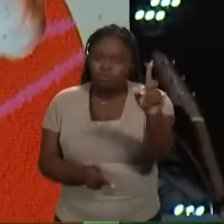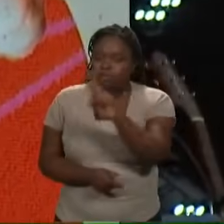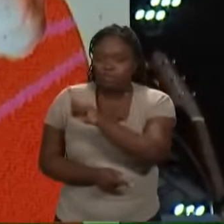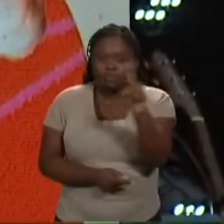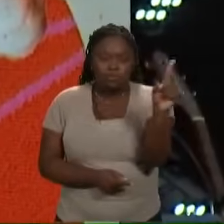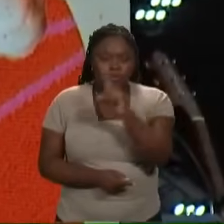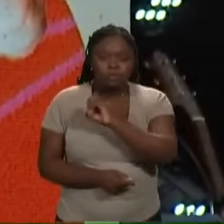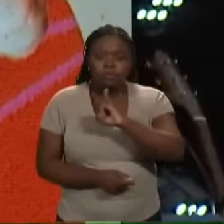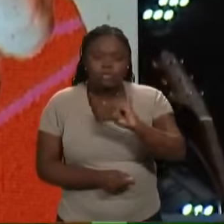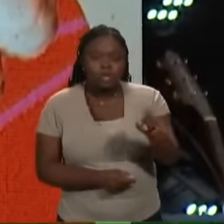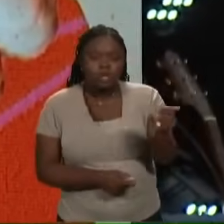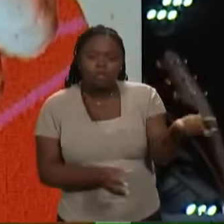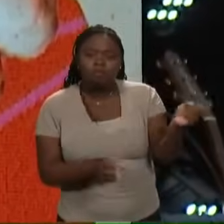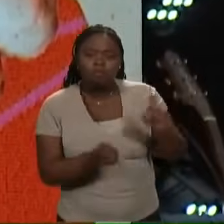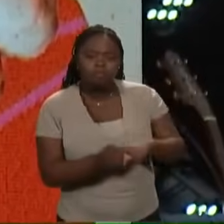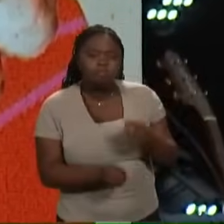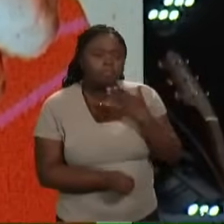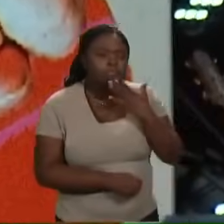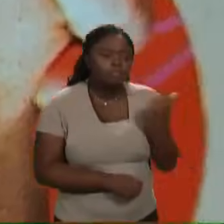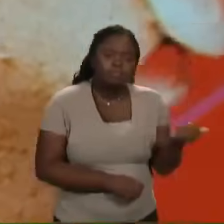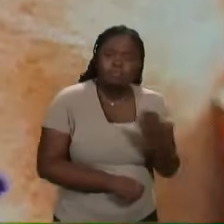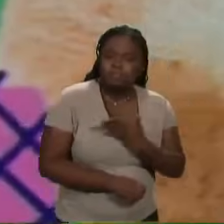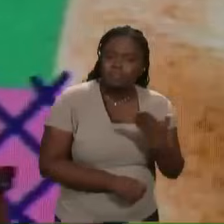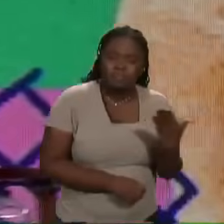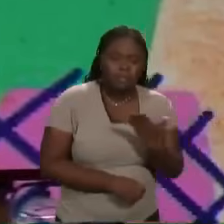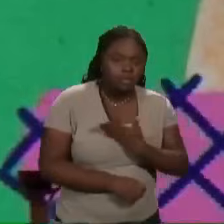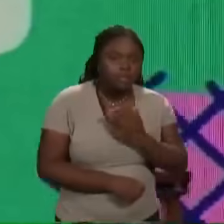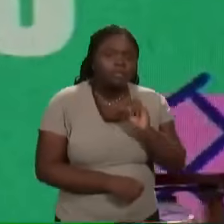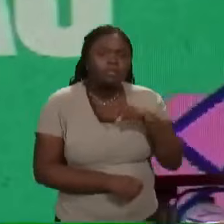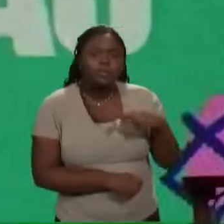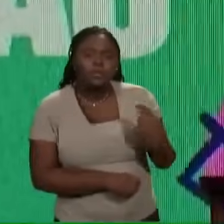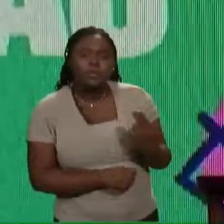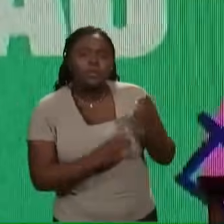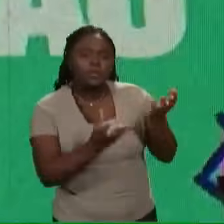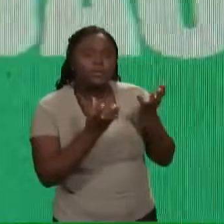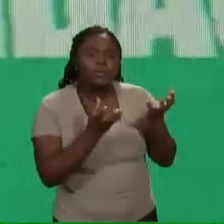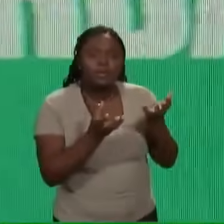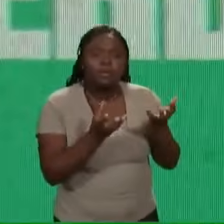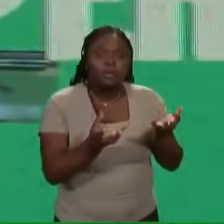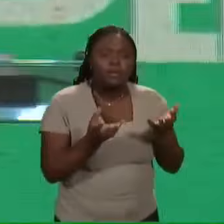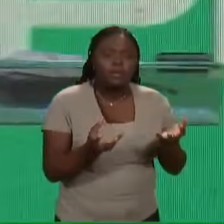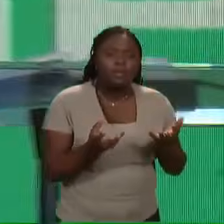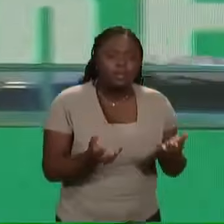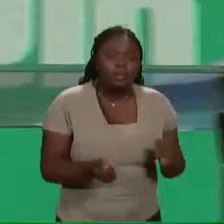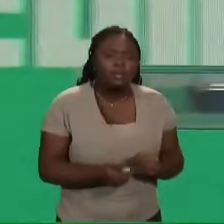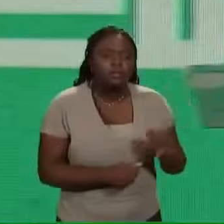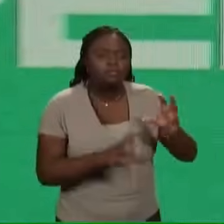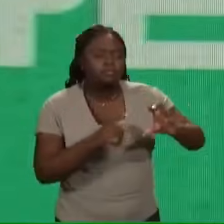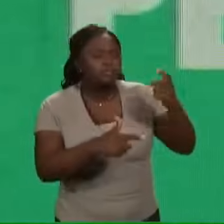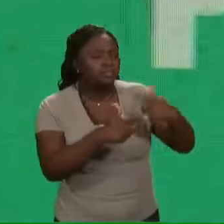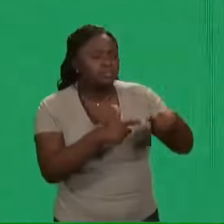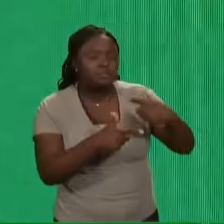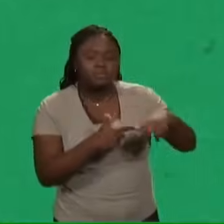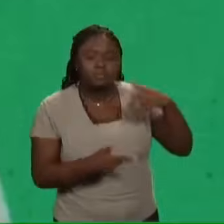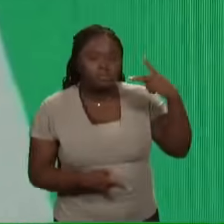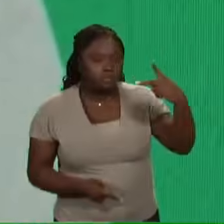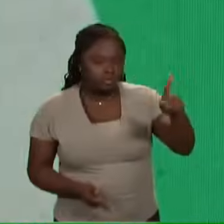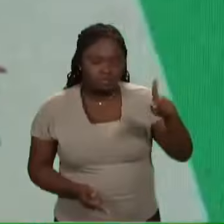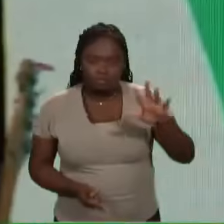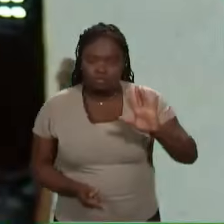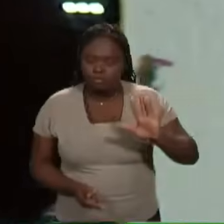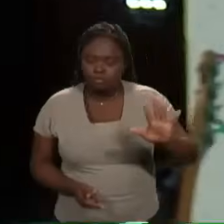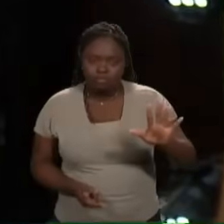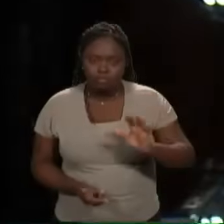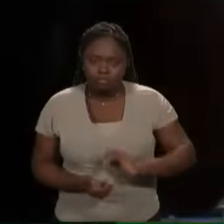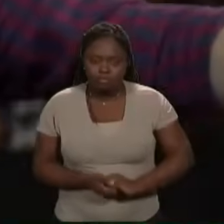Se a pessoa vai voltar a ser sua melhor amiga, se a pessoa vai querer colocar uma granada sem pino em você, o problema é dela,